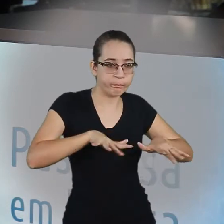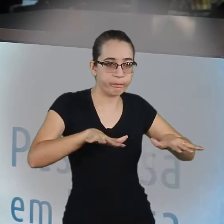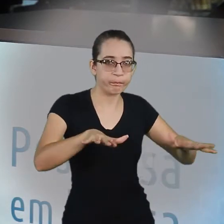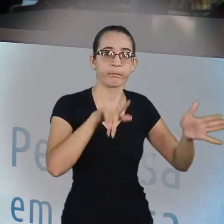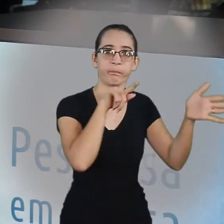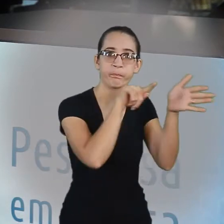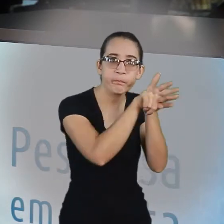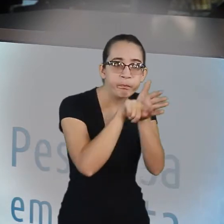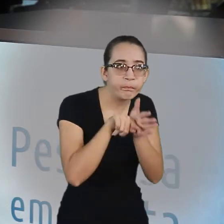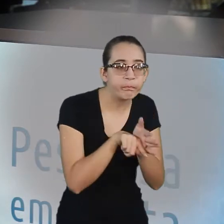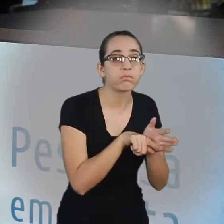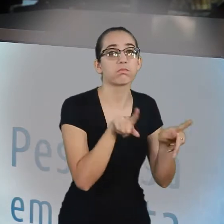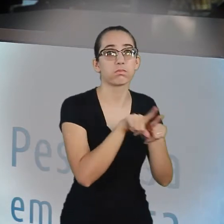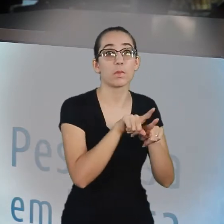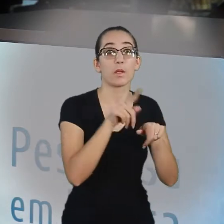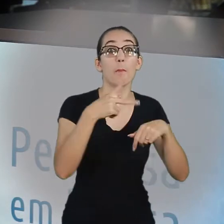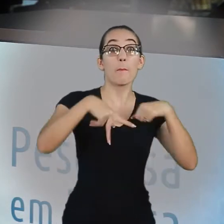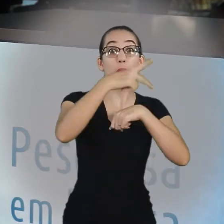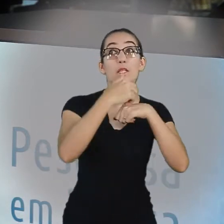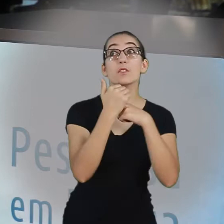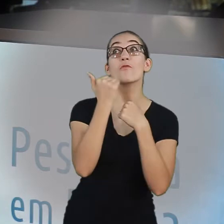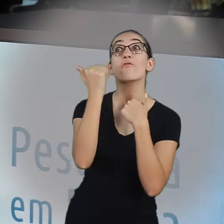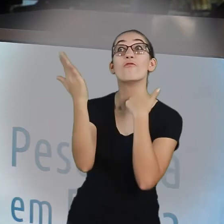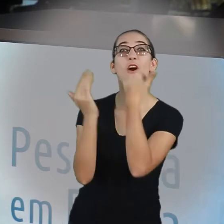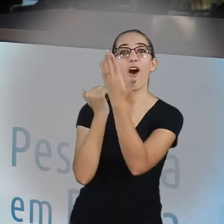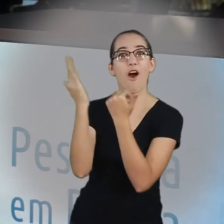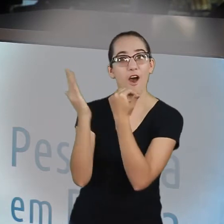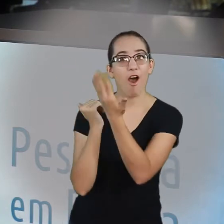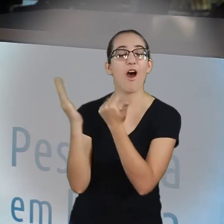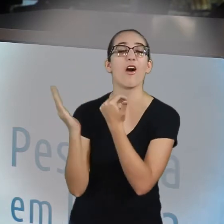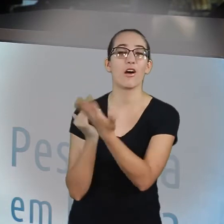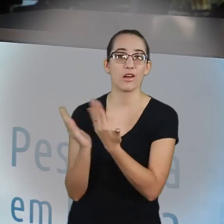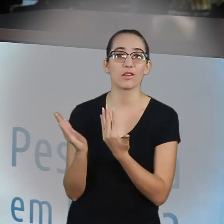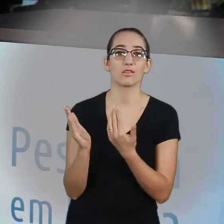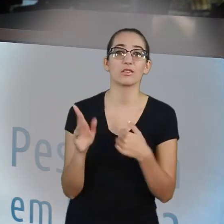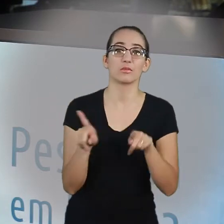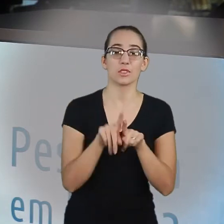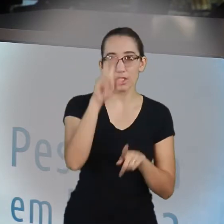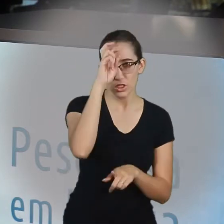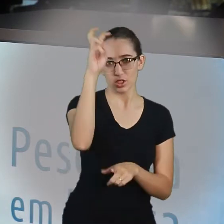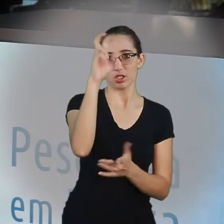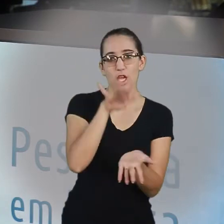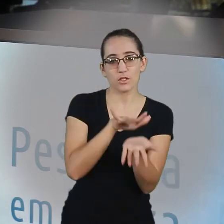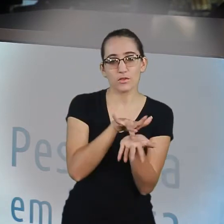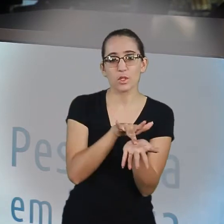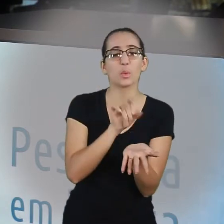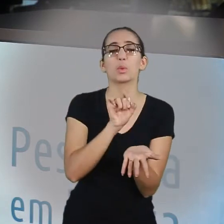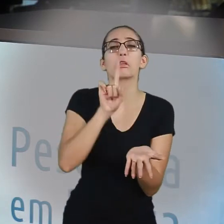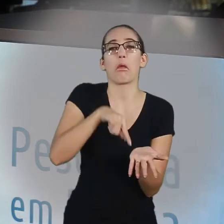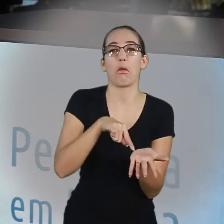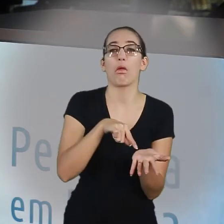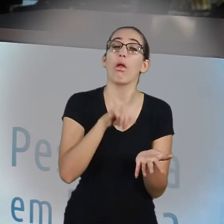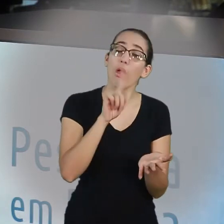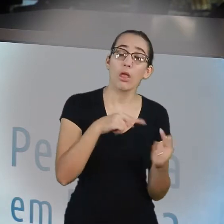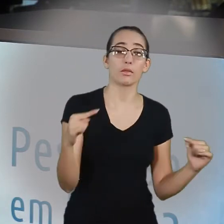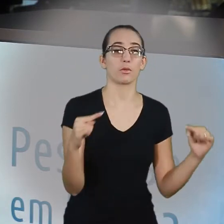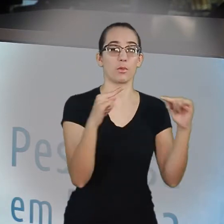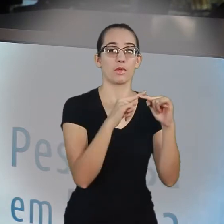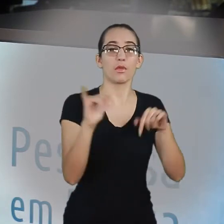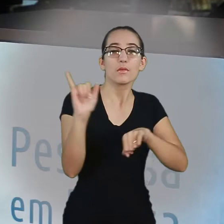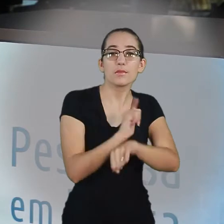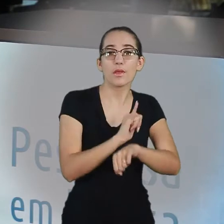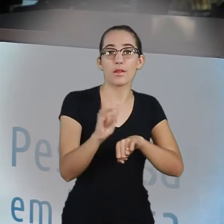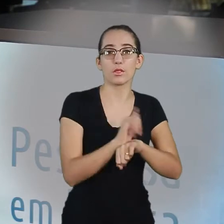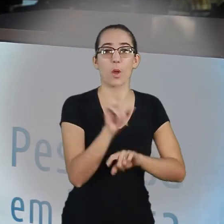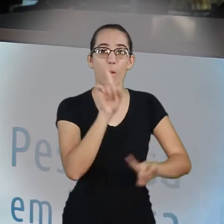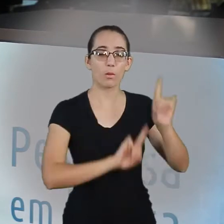vista internacional, né? A área de inteligência artificial hoje em dia ela é vista como estratégica por vários governos. Nós temos